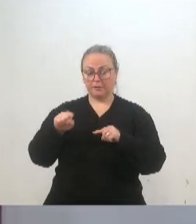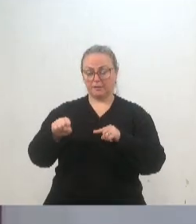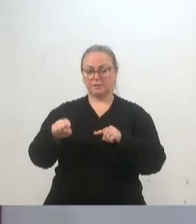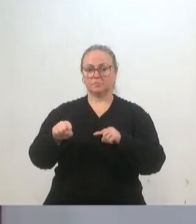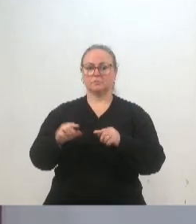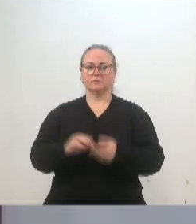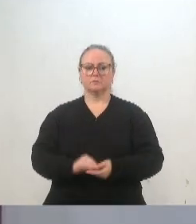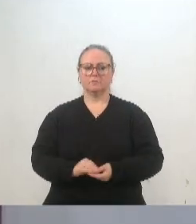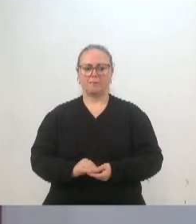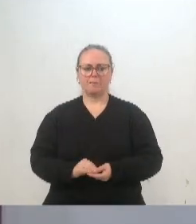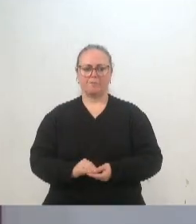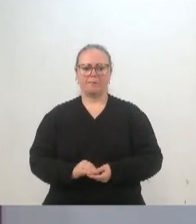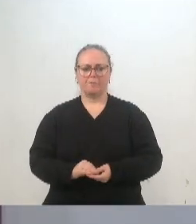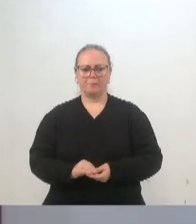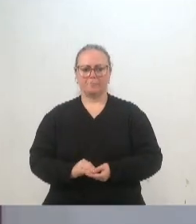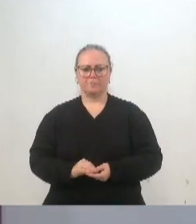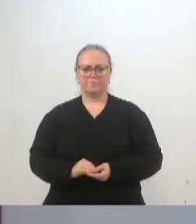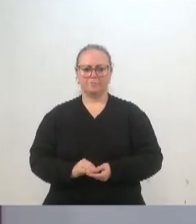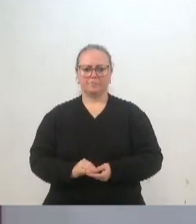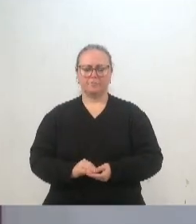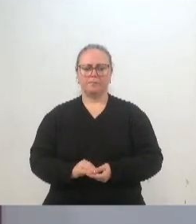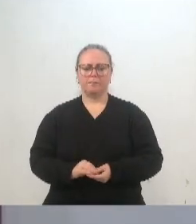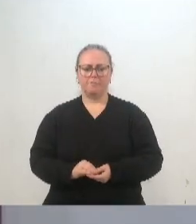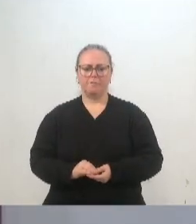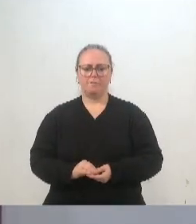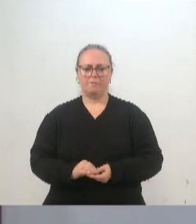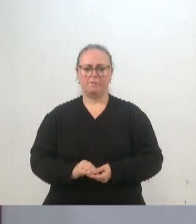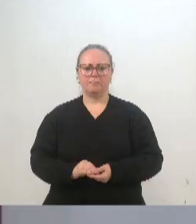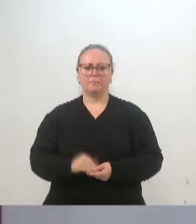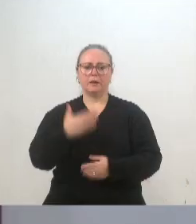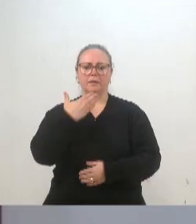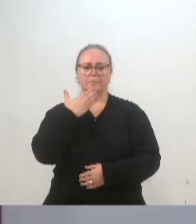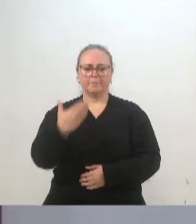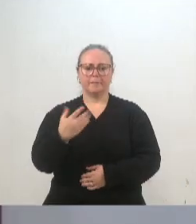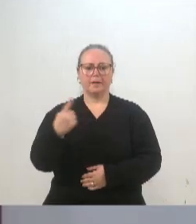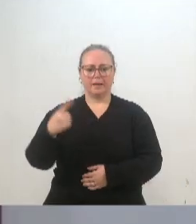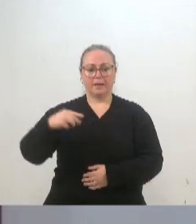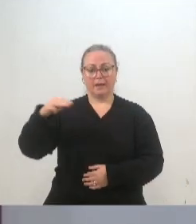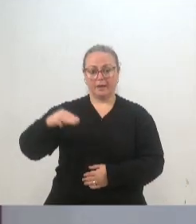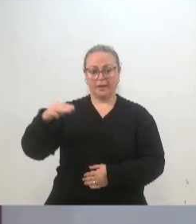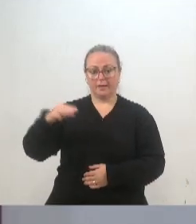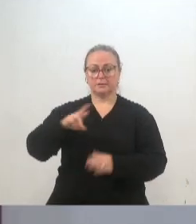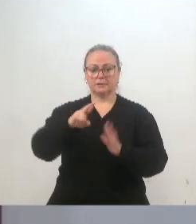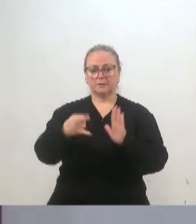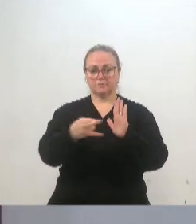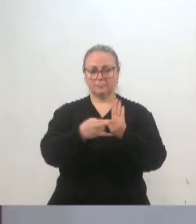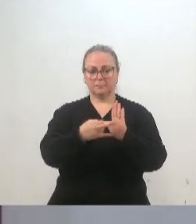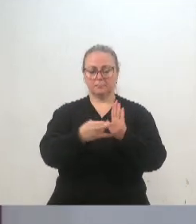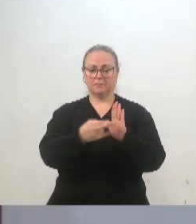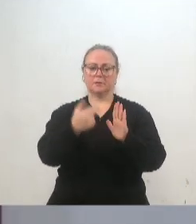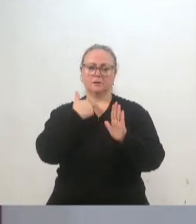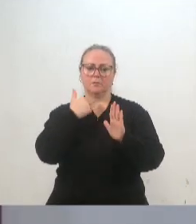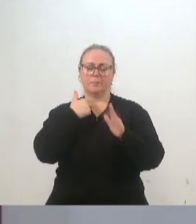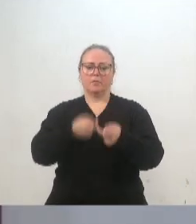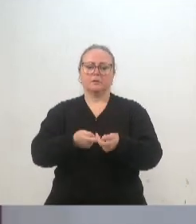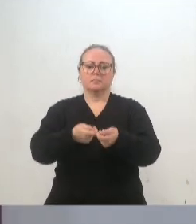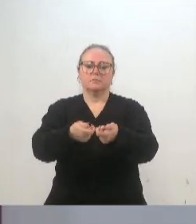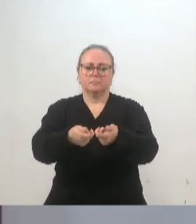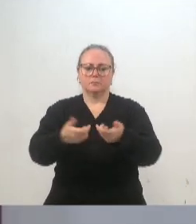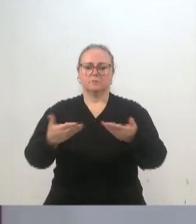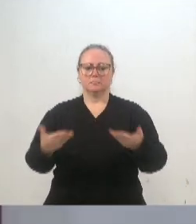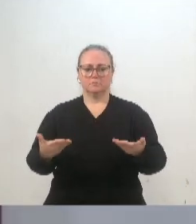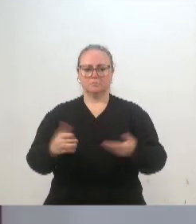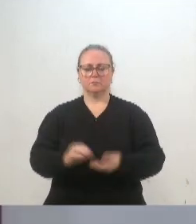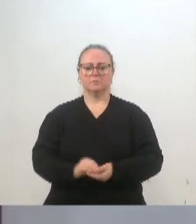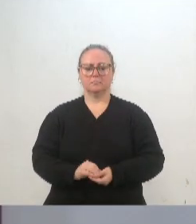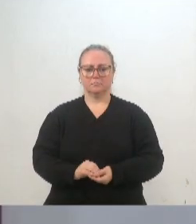vida... Só para esclarecer, presidente, quando a gente já pede um minuto a mais, regimentalmente a gente não pode ceder a parte. Então, daí, se